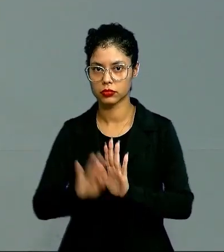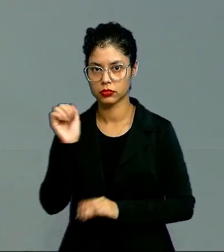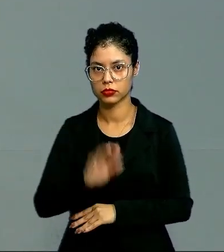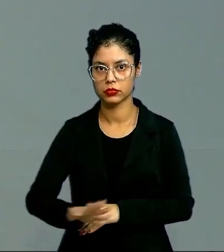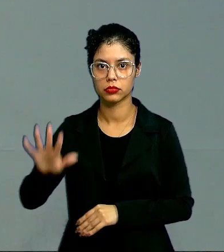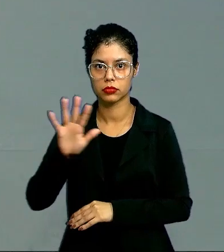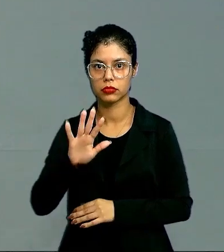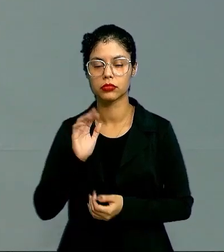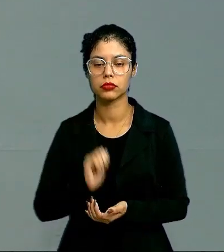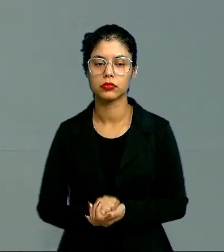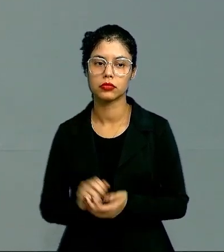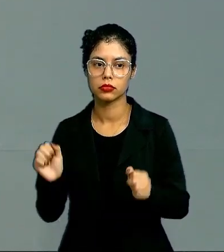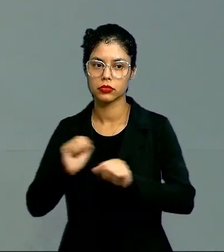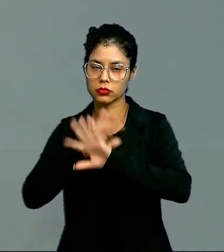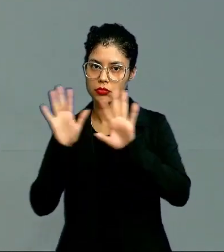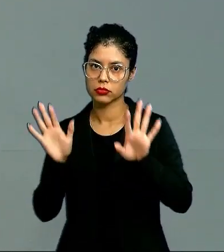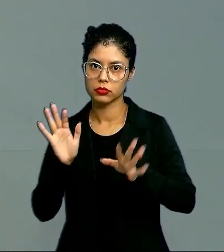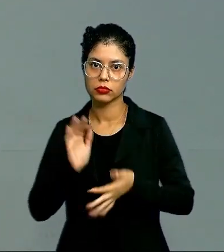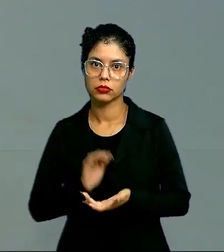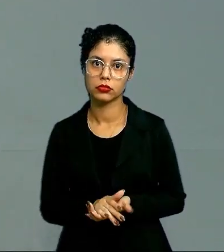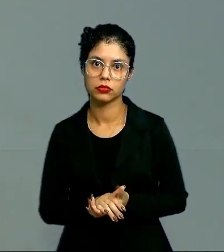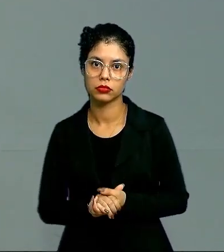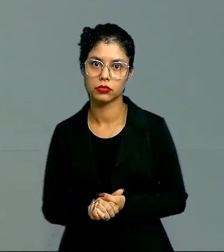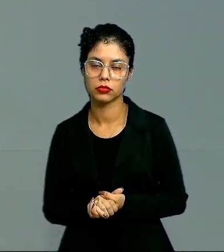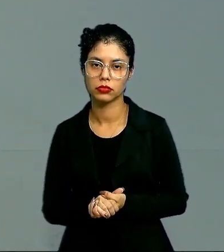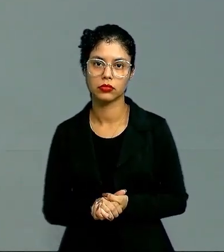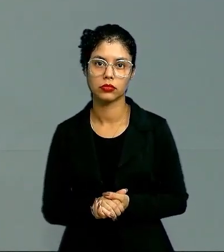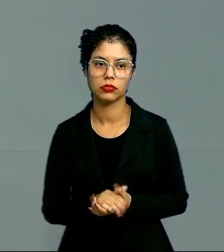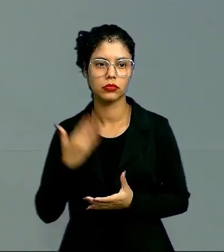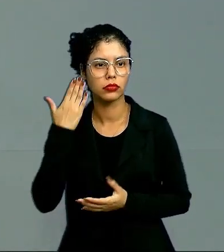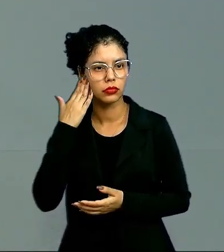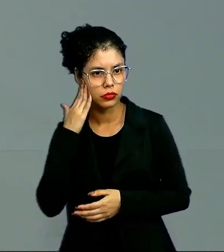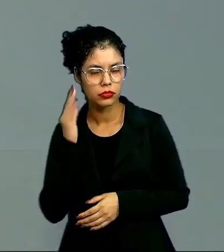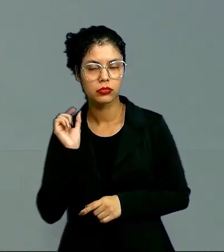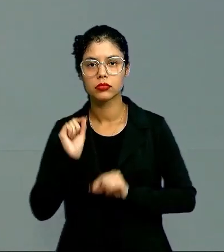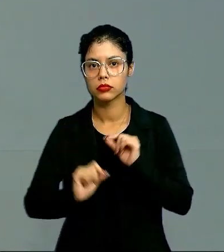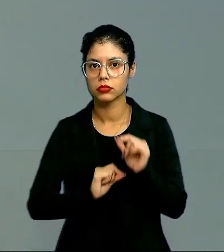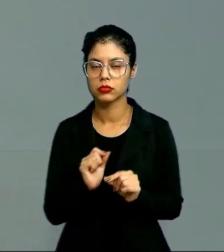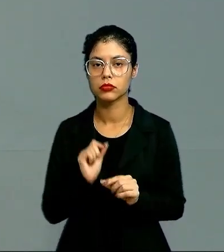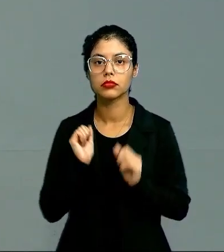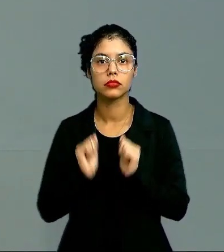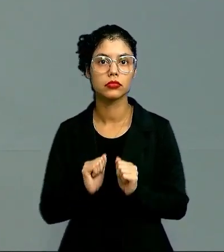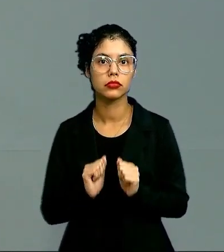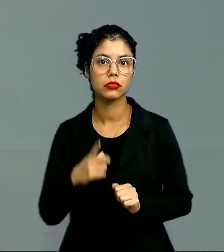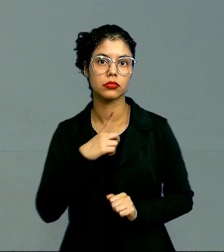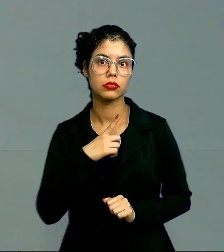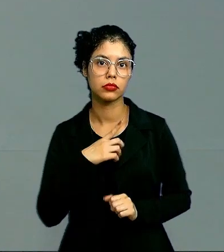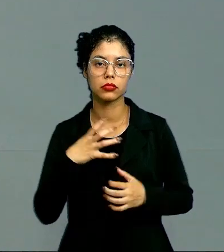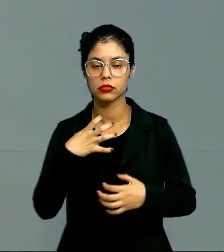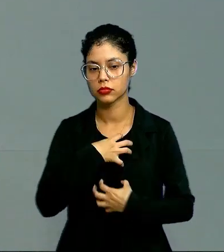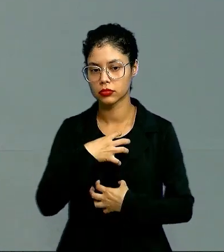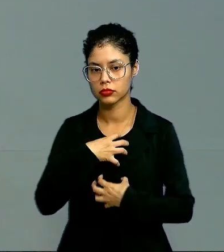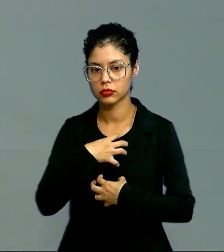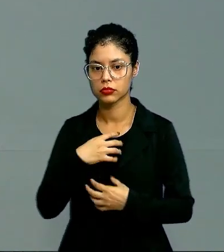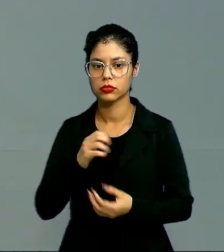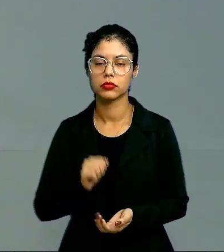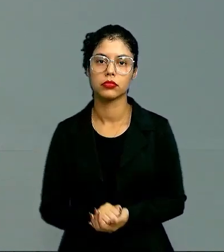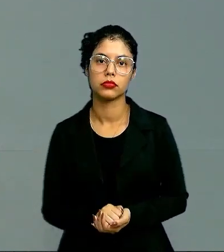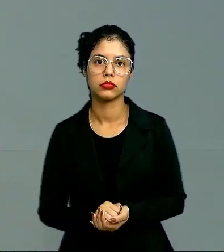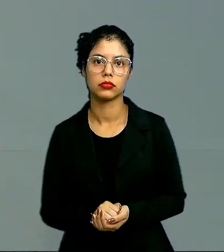já vai ficar claro desde hoje na sua cabeça que a compreensão ela pode ter tanto sentido conotativo como